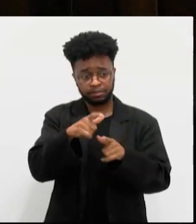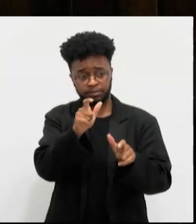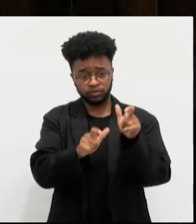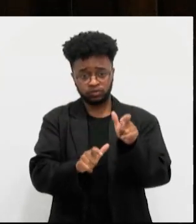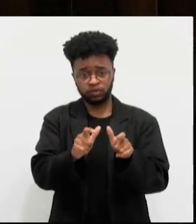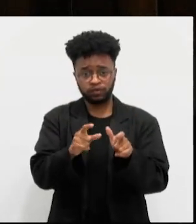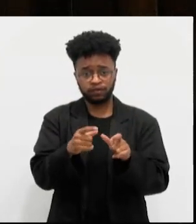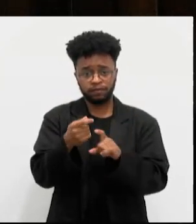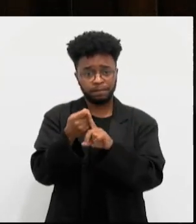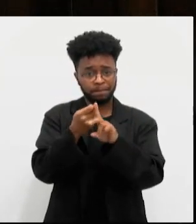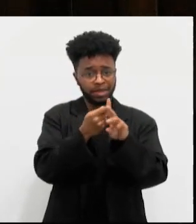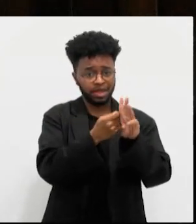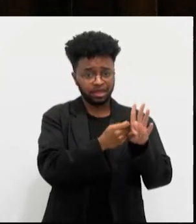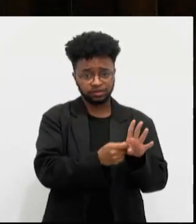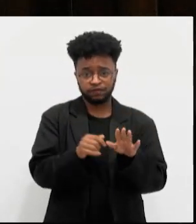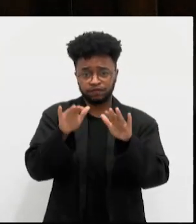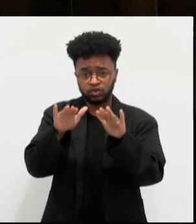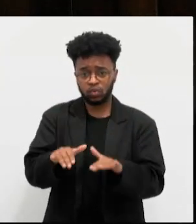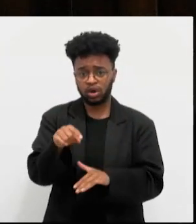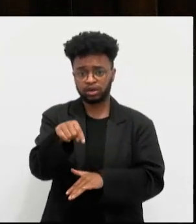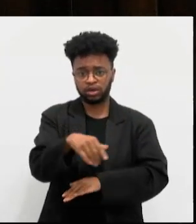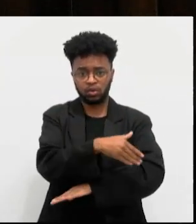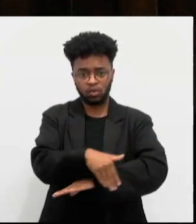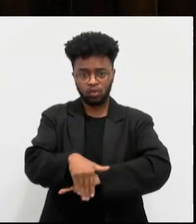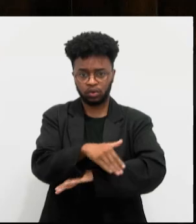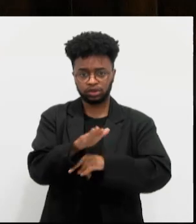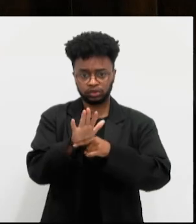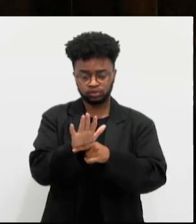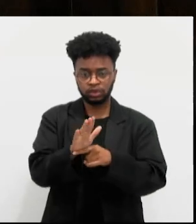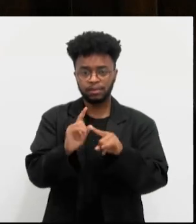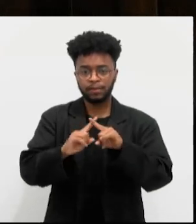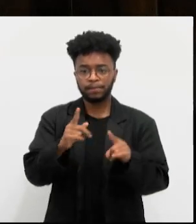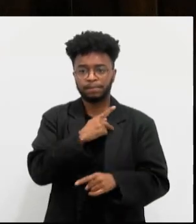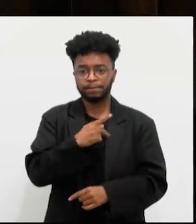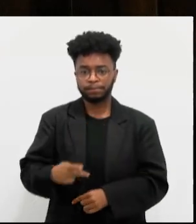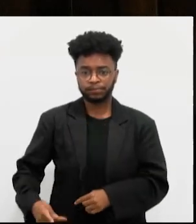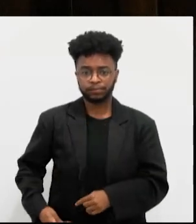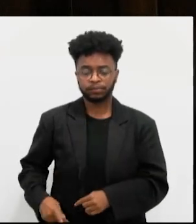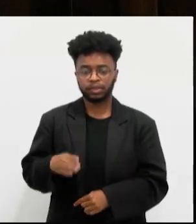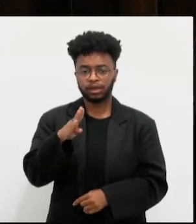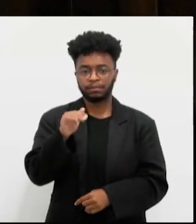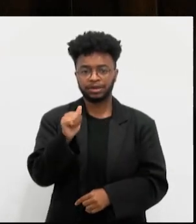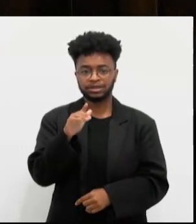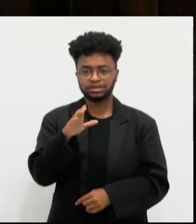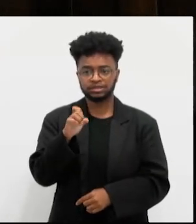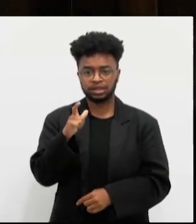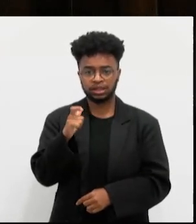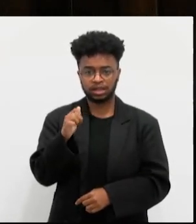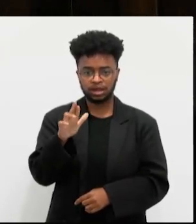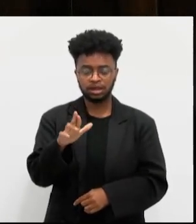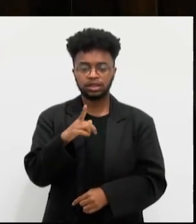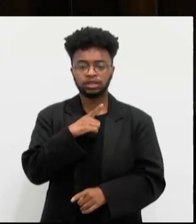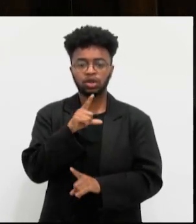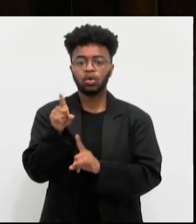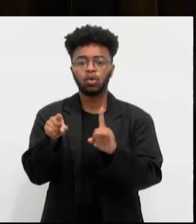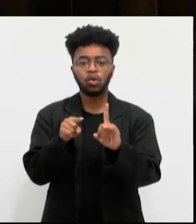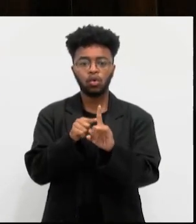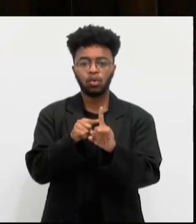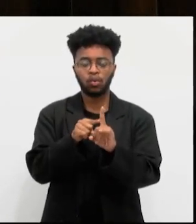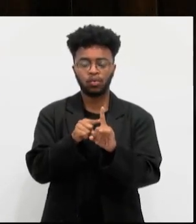da Ajuda. O presidente Bacelar está com o intuito